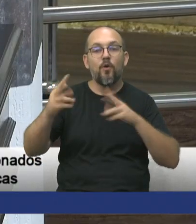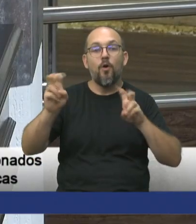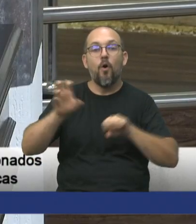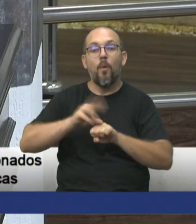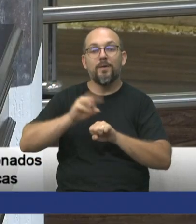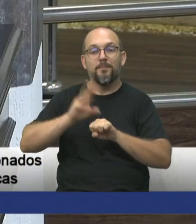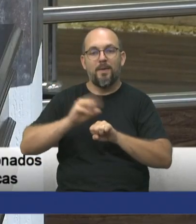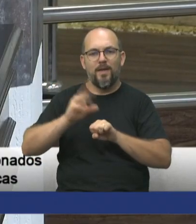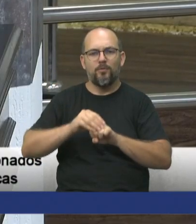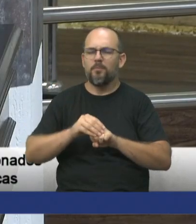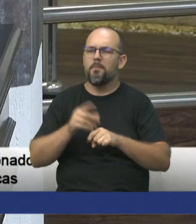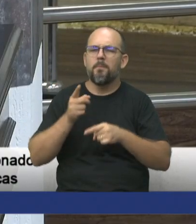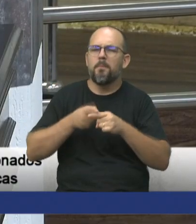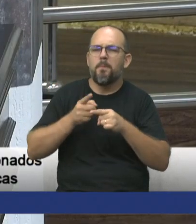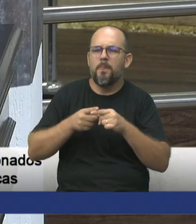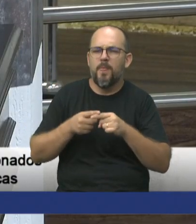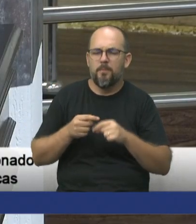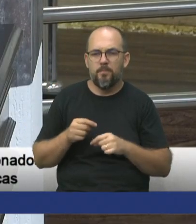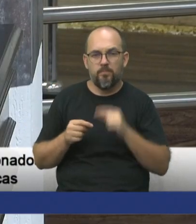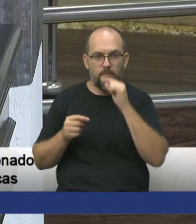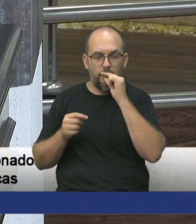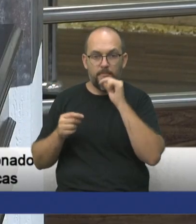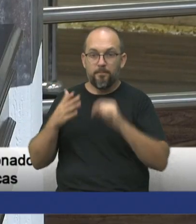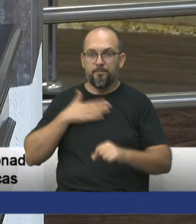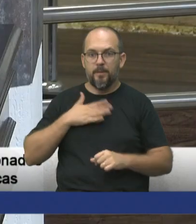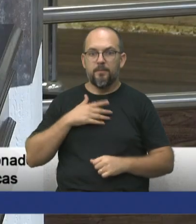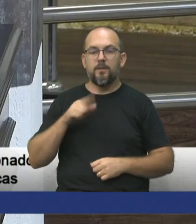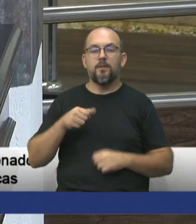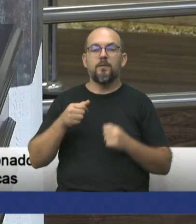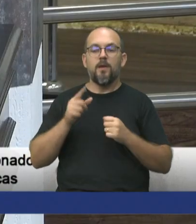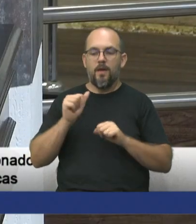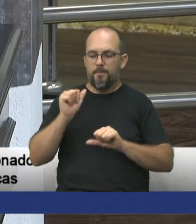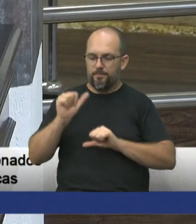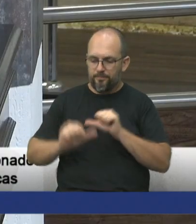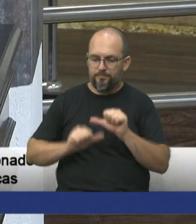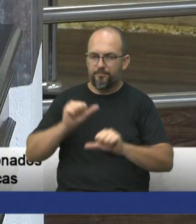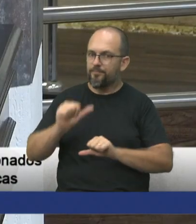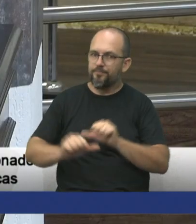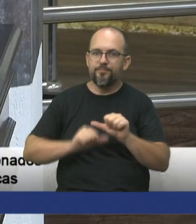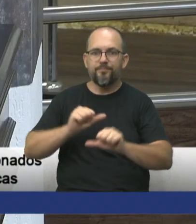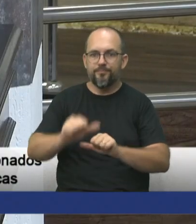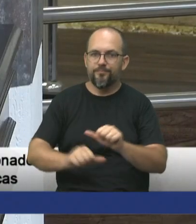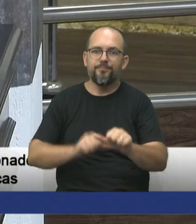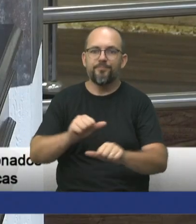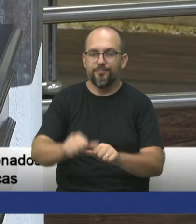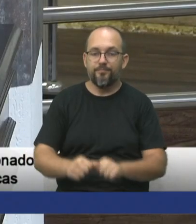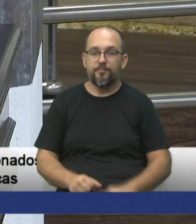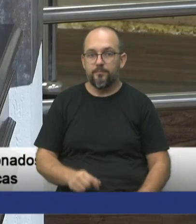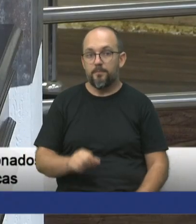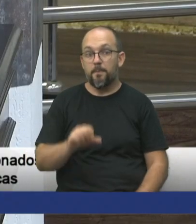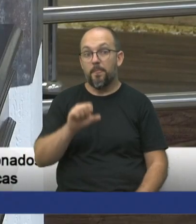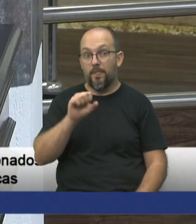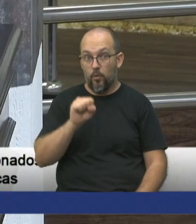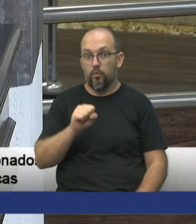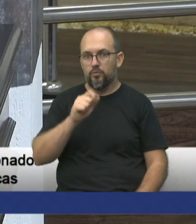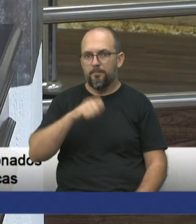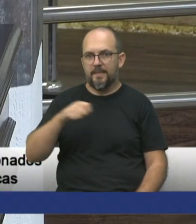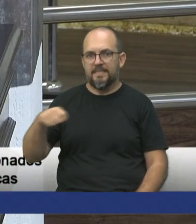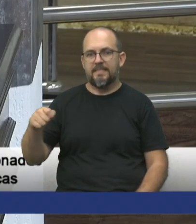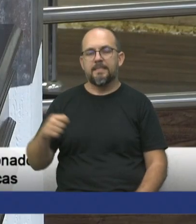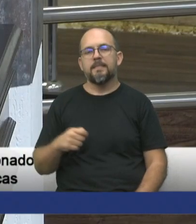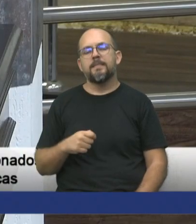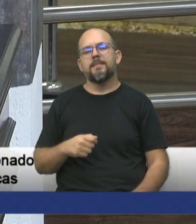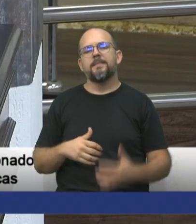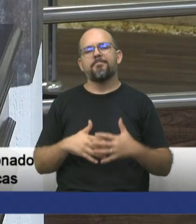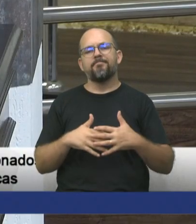meu caso, é uma jornada de transformação. Com 8 meses, eu comecei a